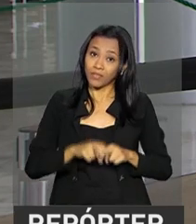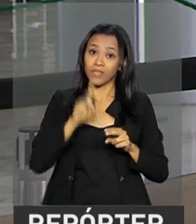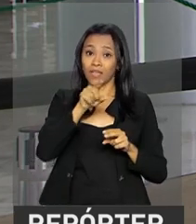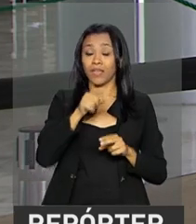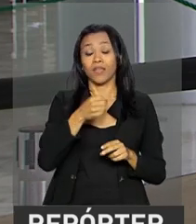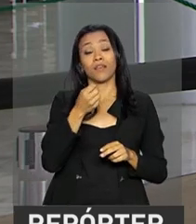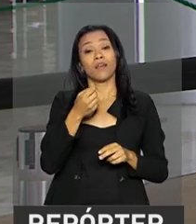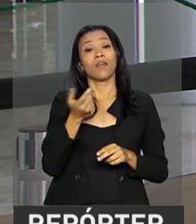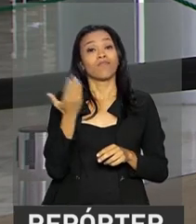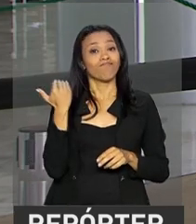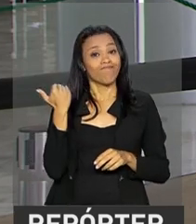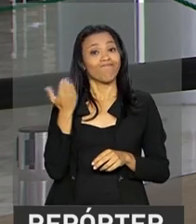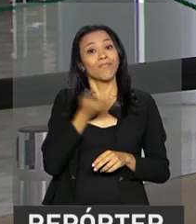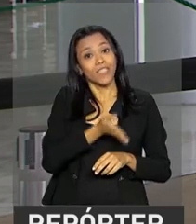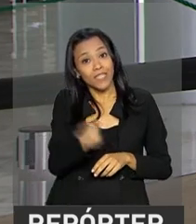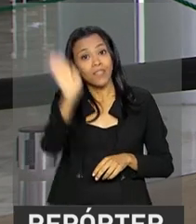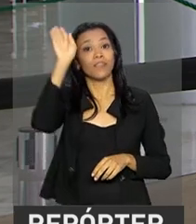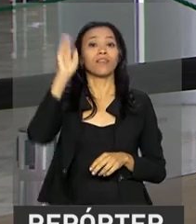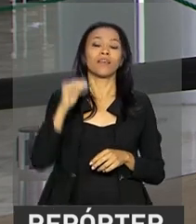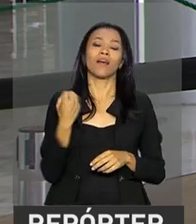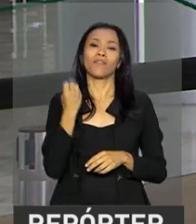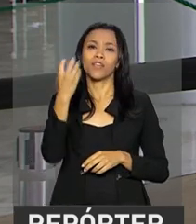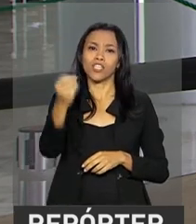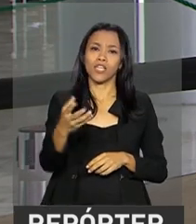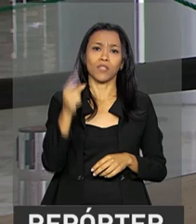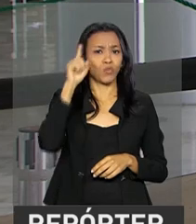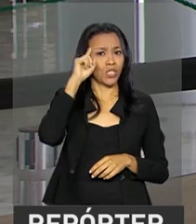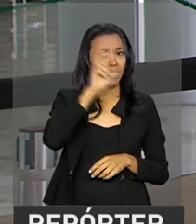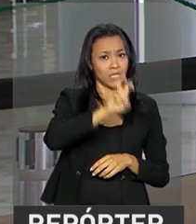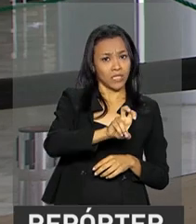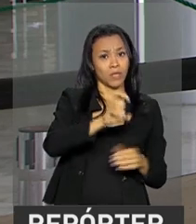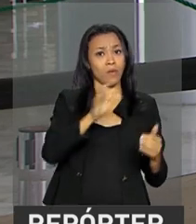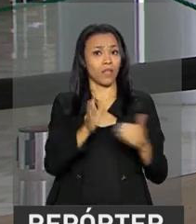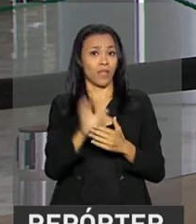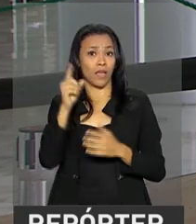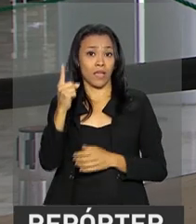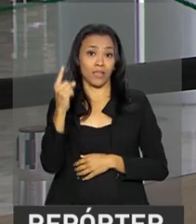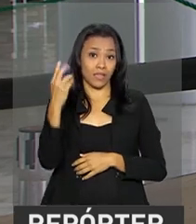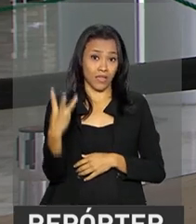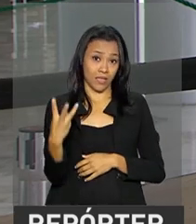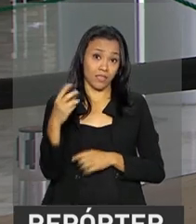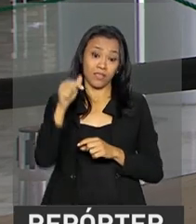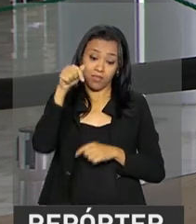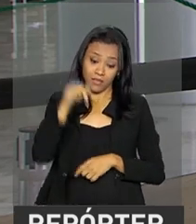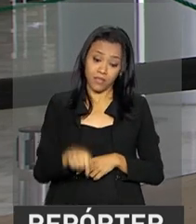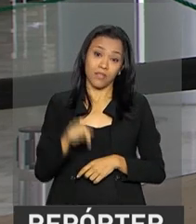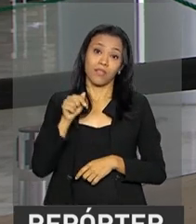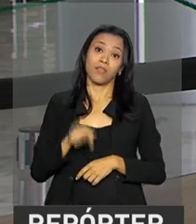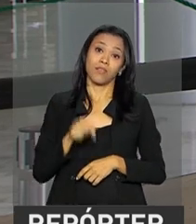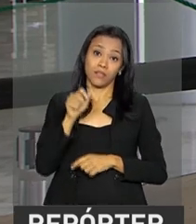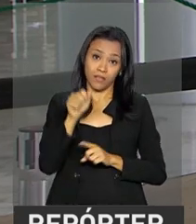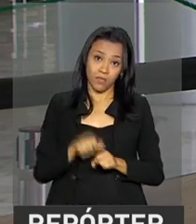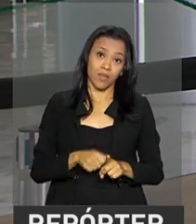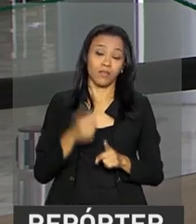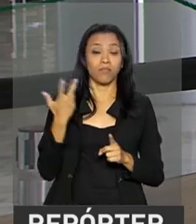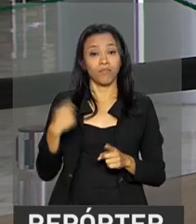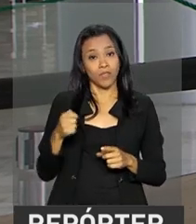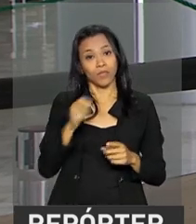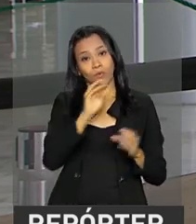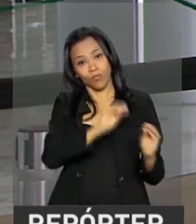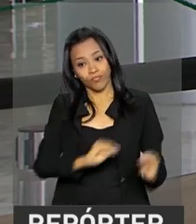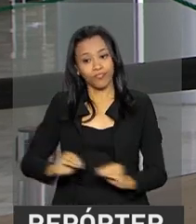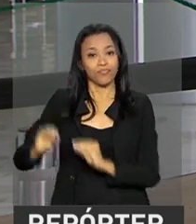que faria ao sudeste asiático entre os dias 5 e 13 deste mês novas datas estão sendo